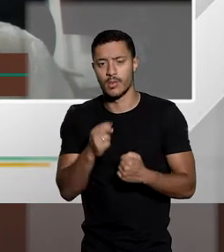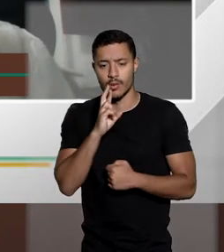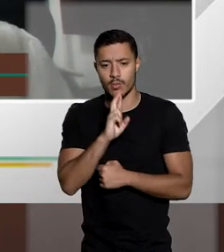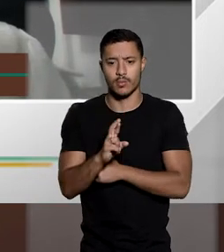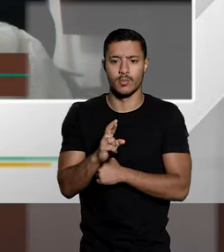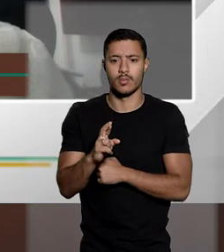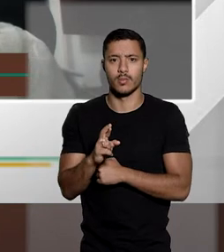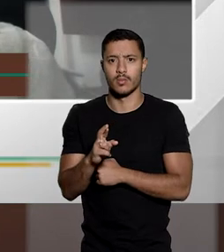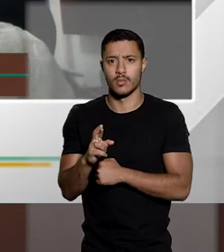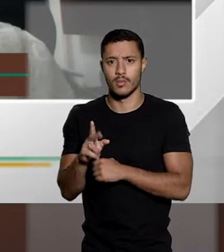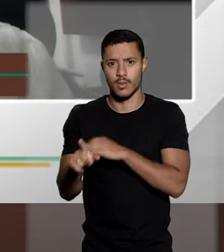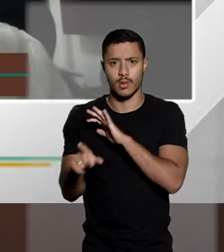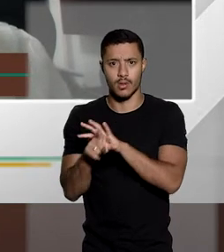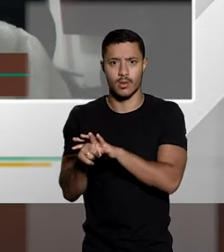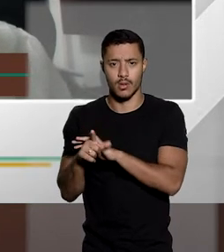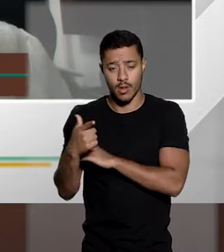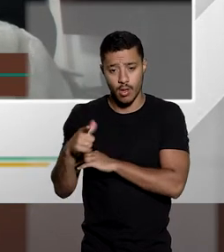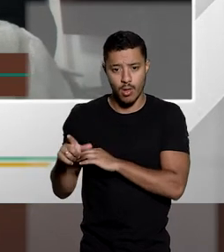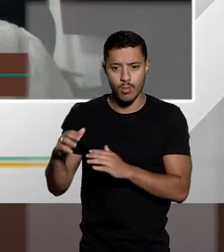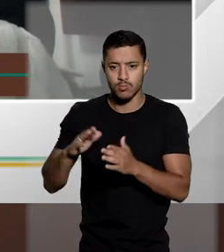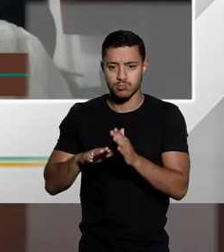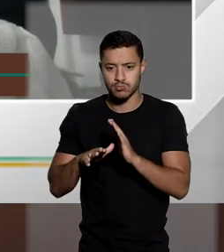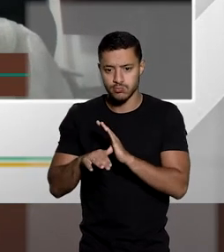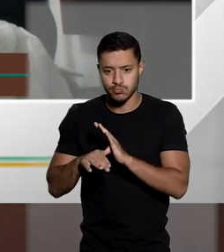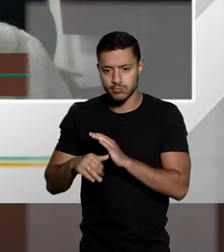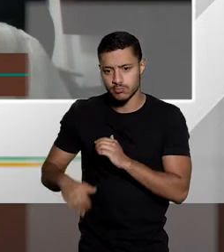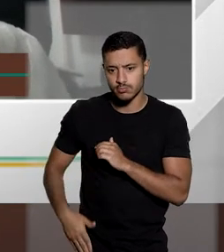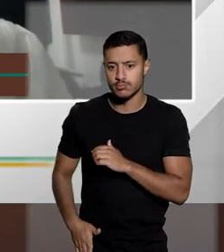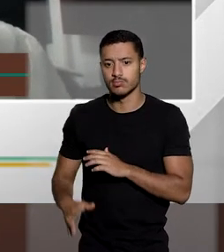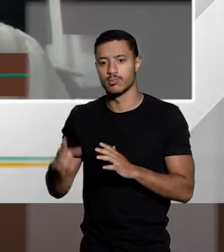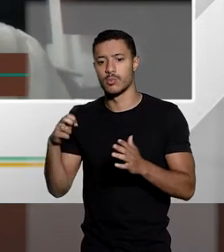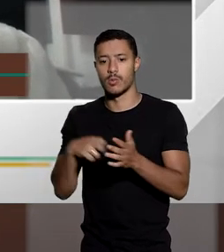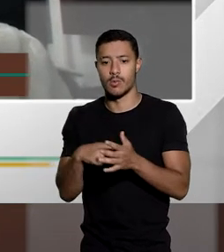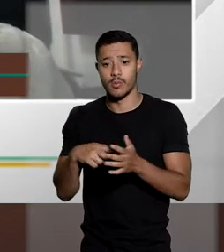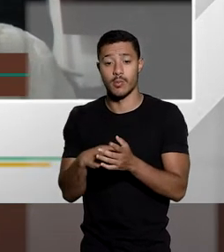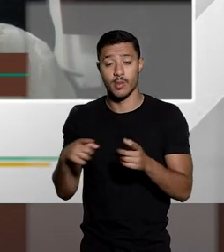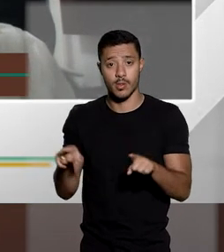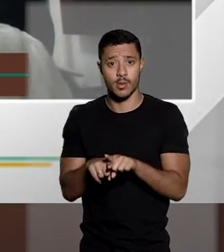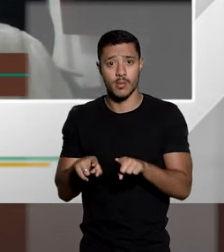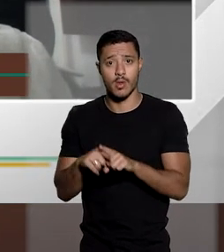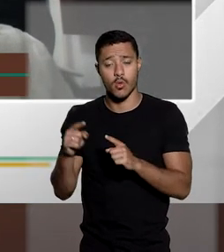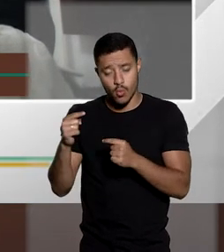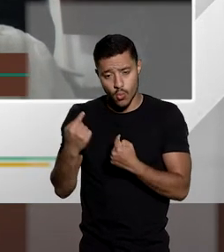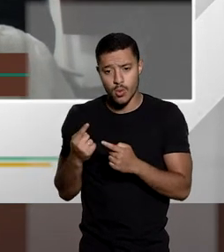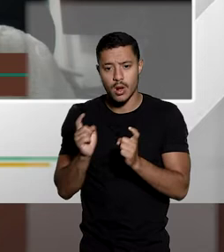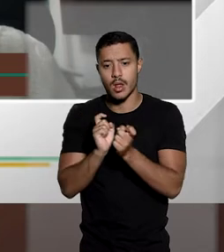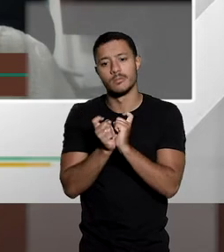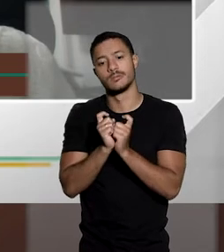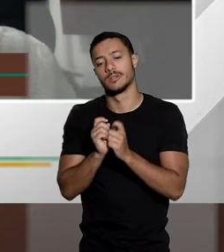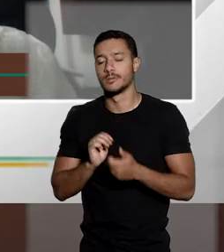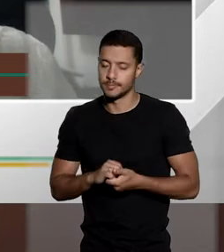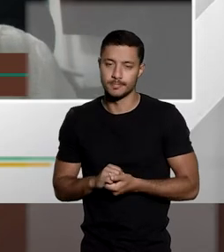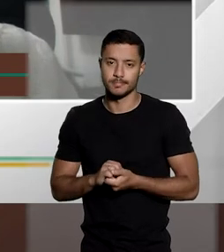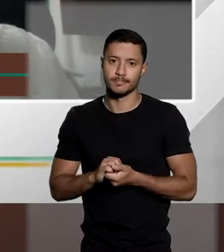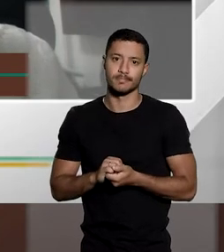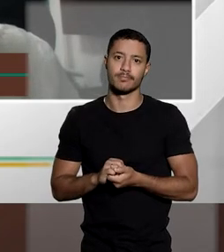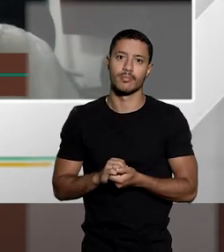responder perante a lei anticorrupção e por crime também contra a administração pública.